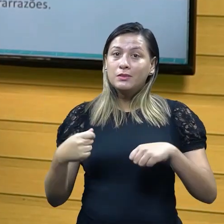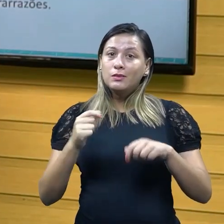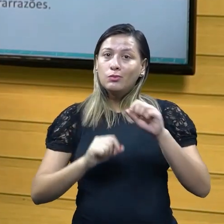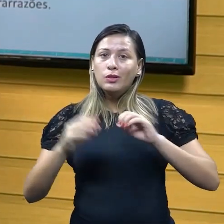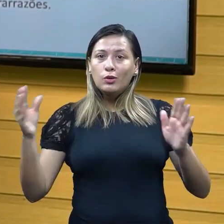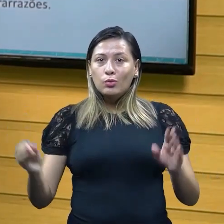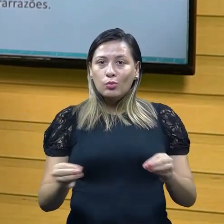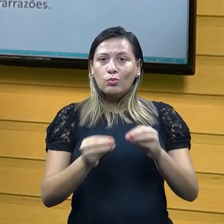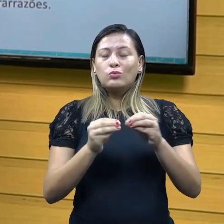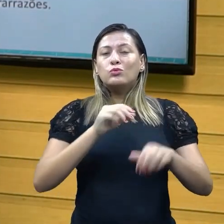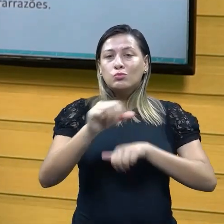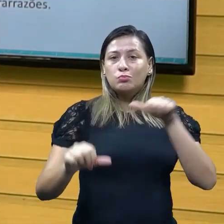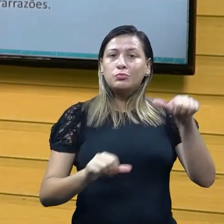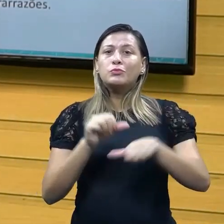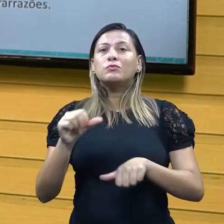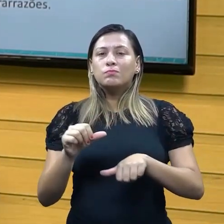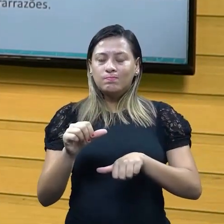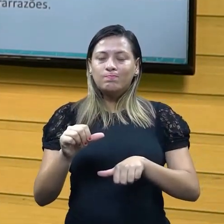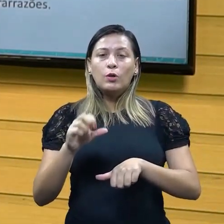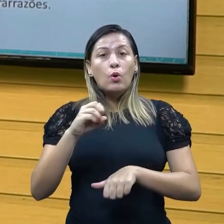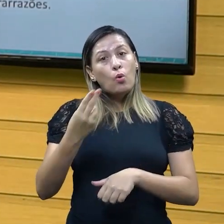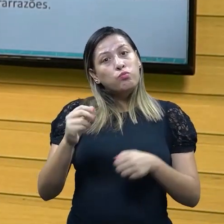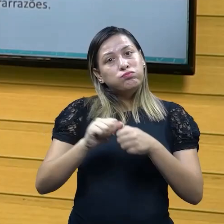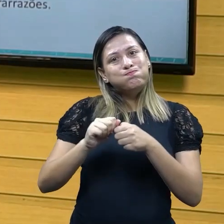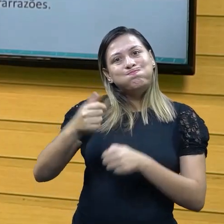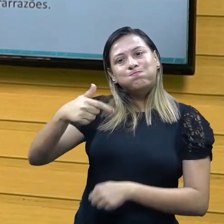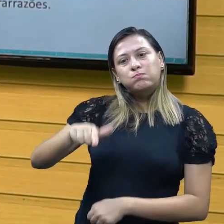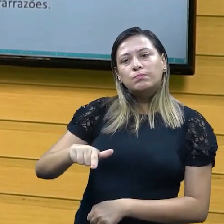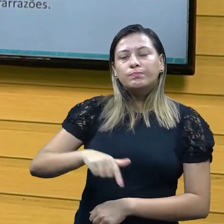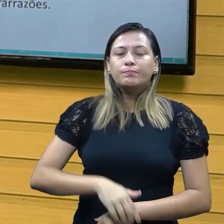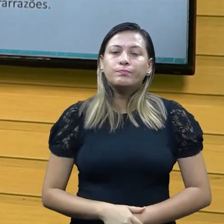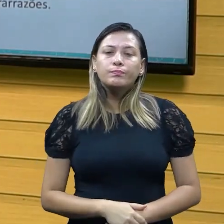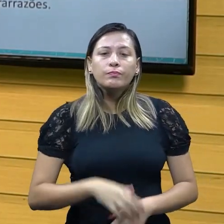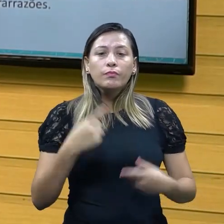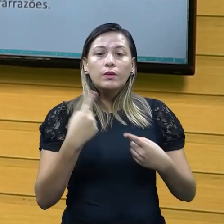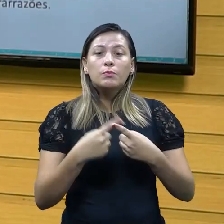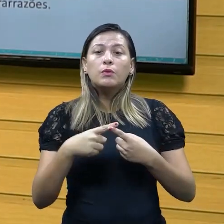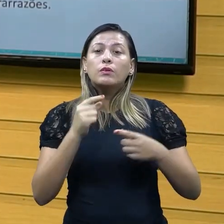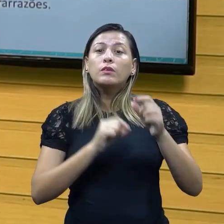reconstituídos. Por quê? Porque a citação bem aqui, tá?